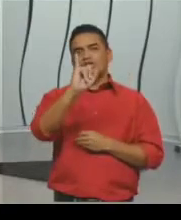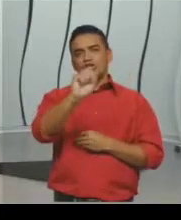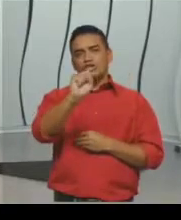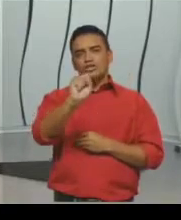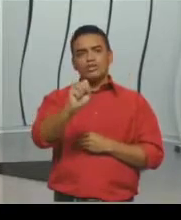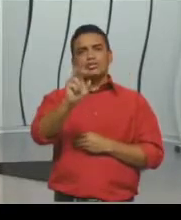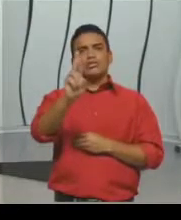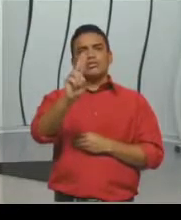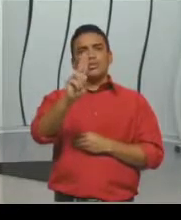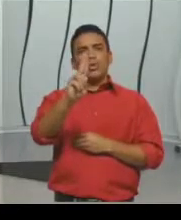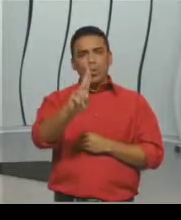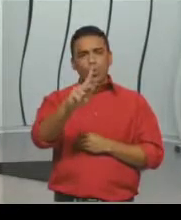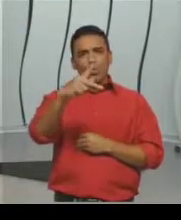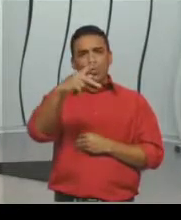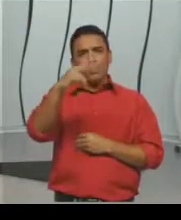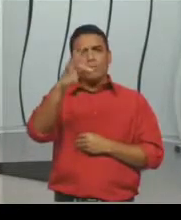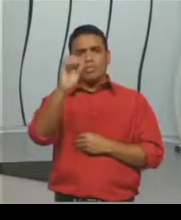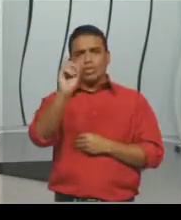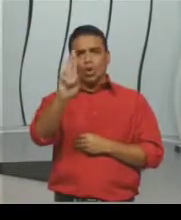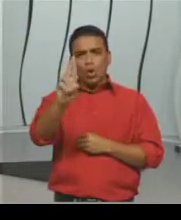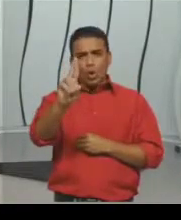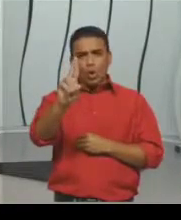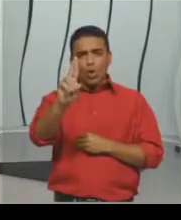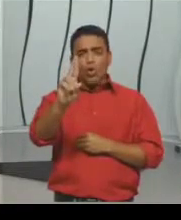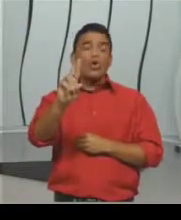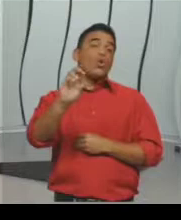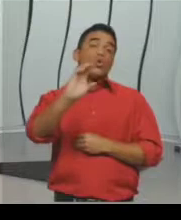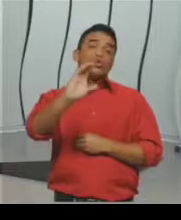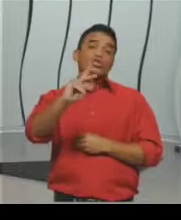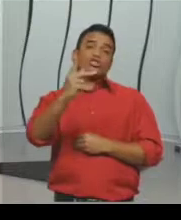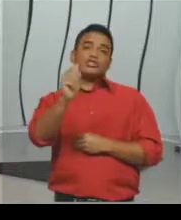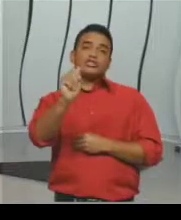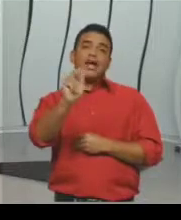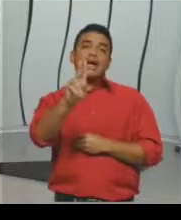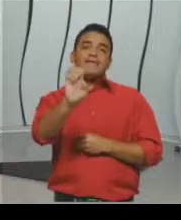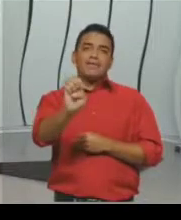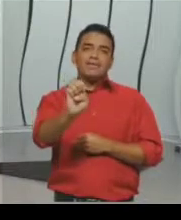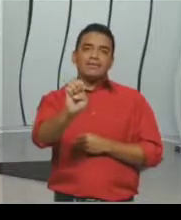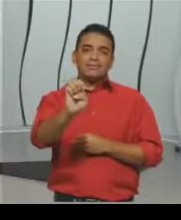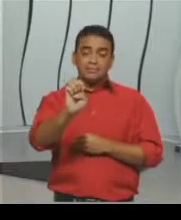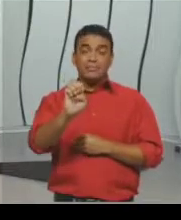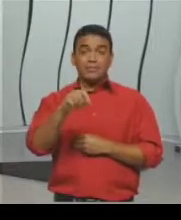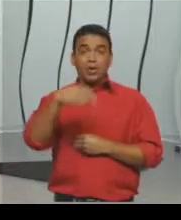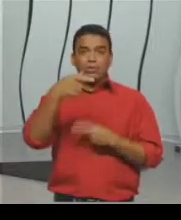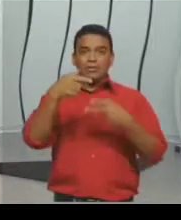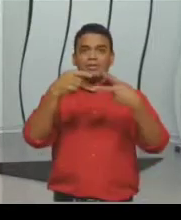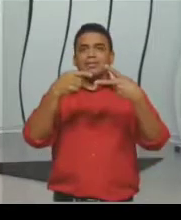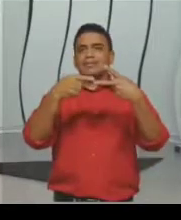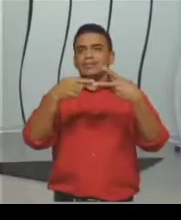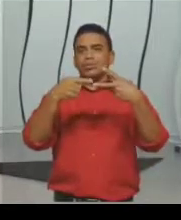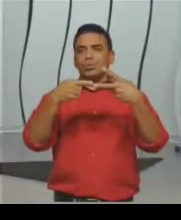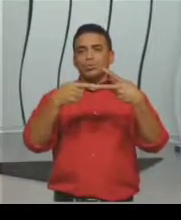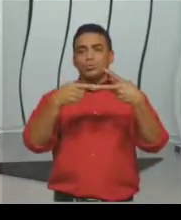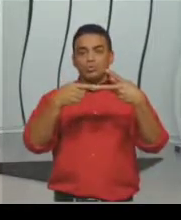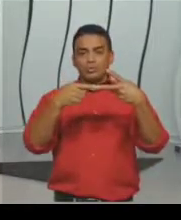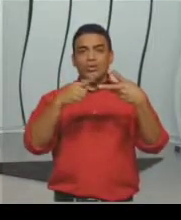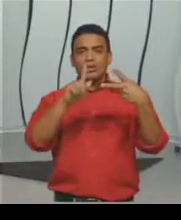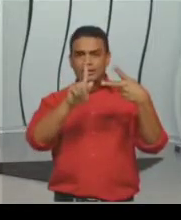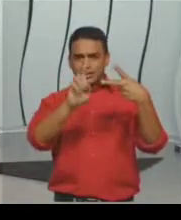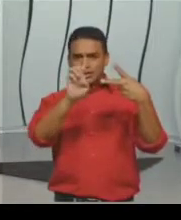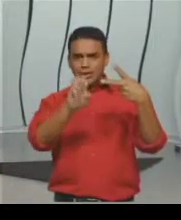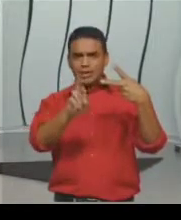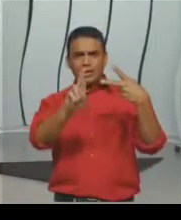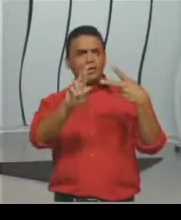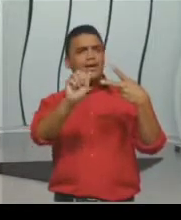chave. Essa figura aqui, ó, vou circular ela representa um gerador